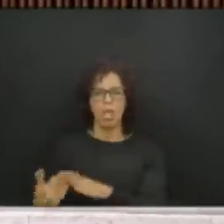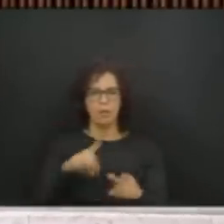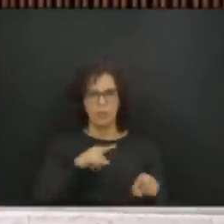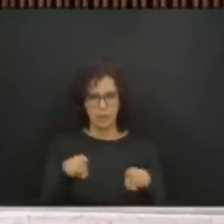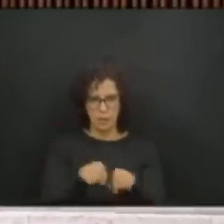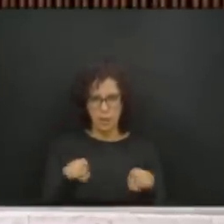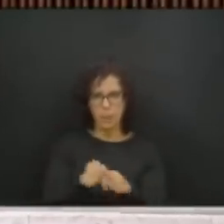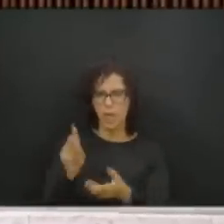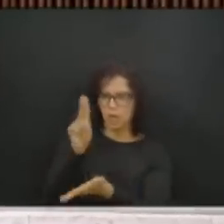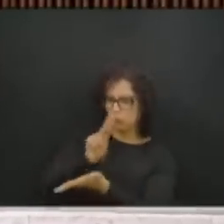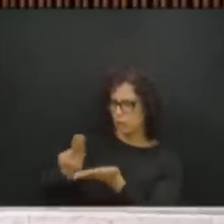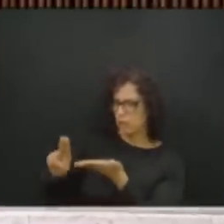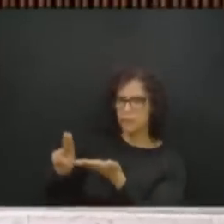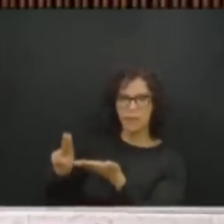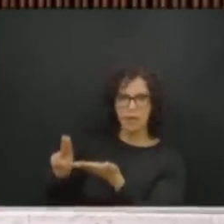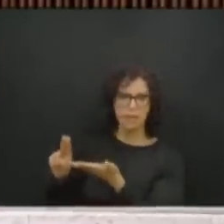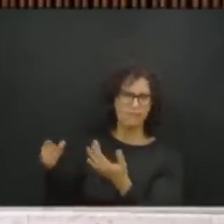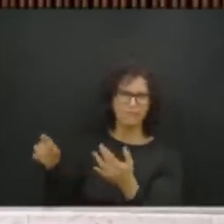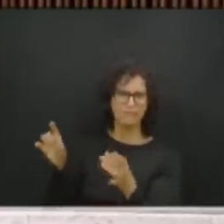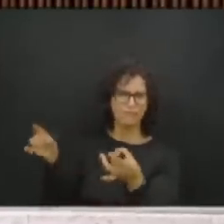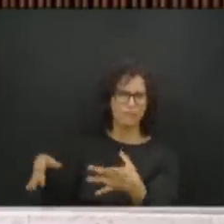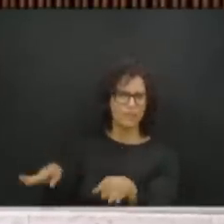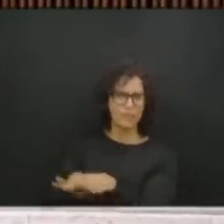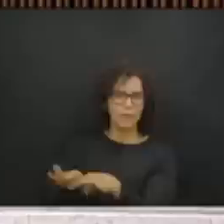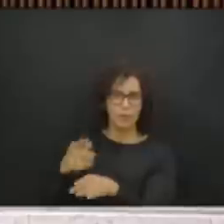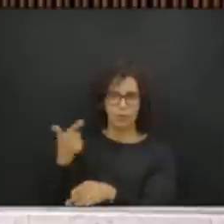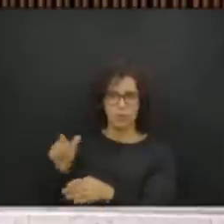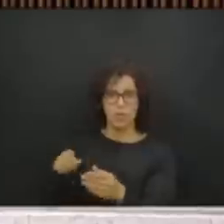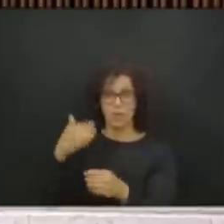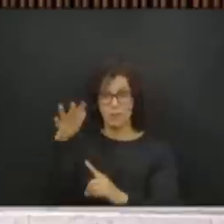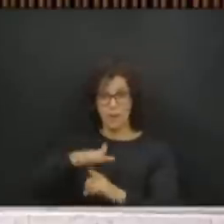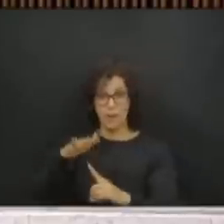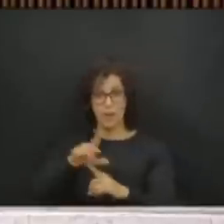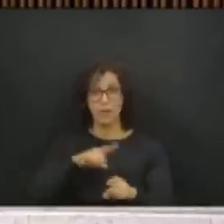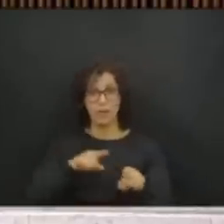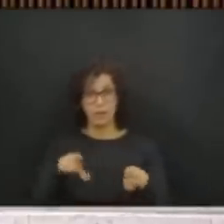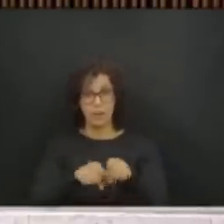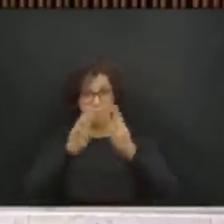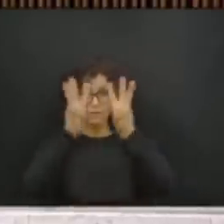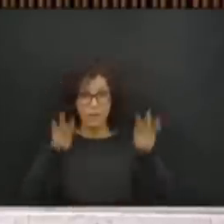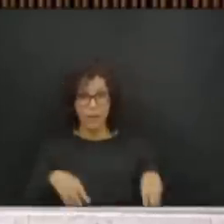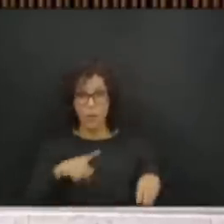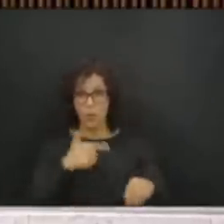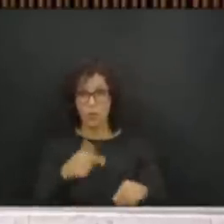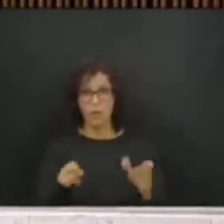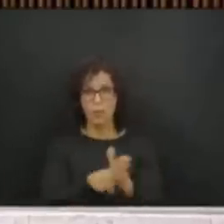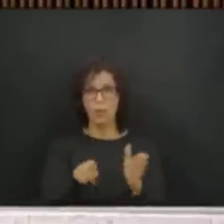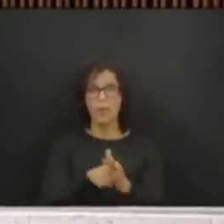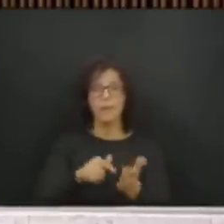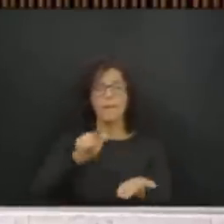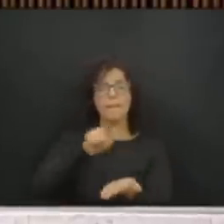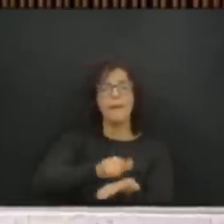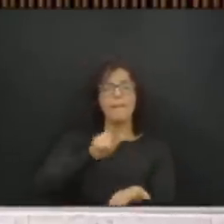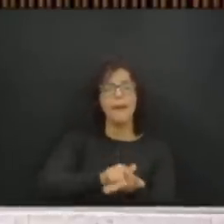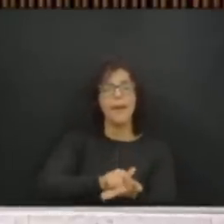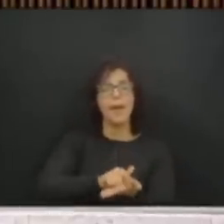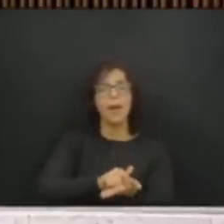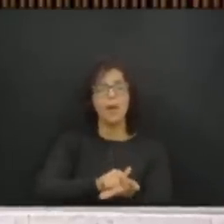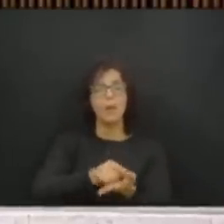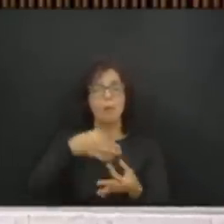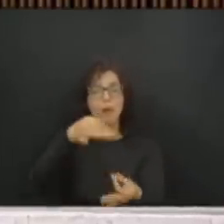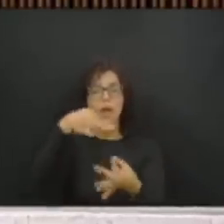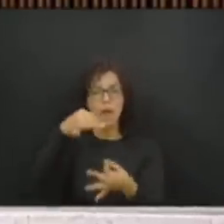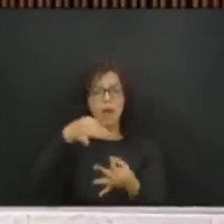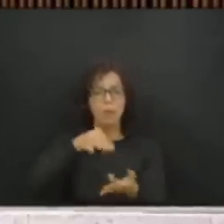por quê que as Universidades não tem às vezes como aqui no caso parar mesmo Universidade Federal não tem sequer papel papel